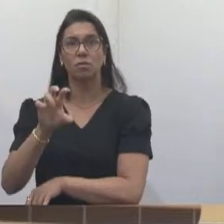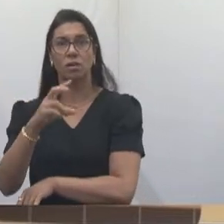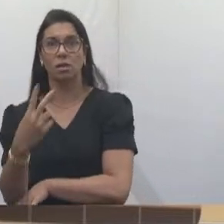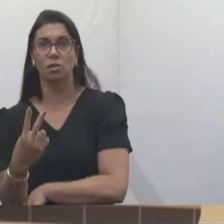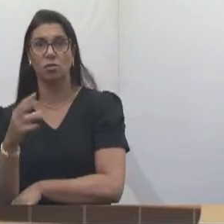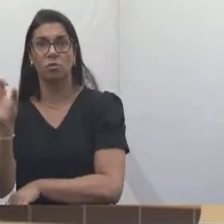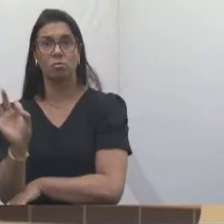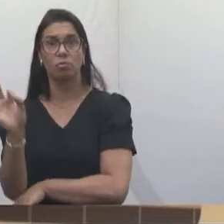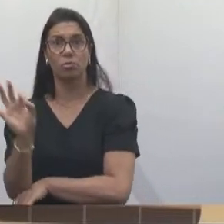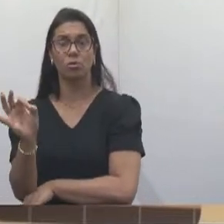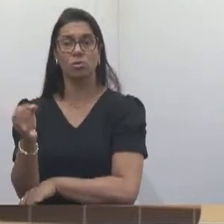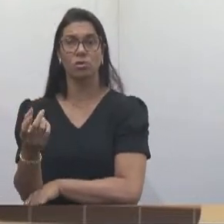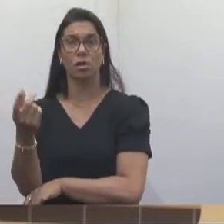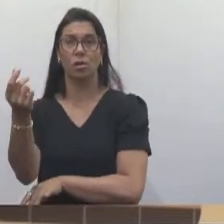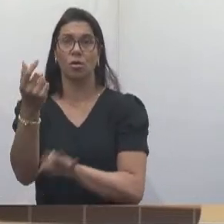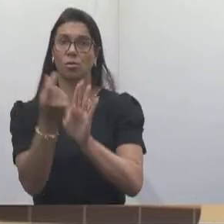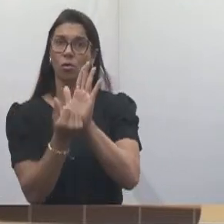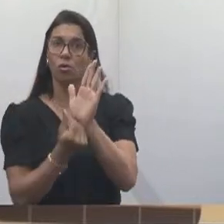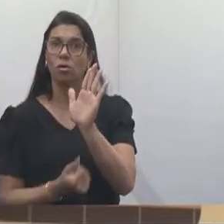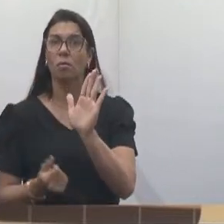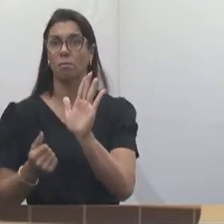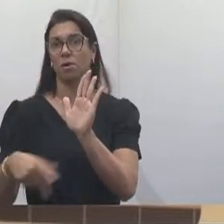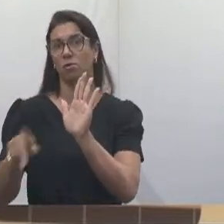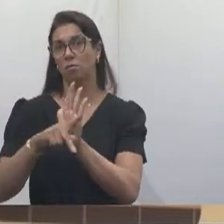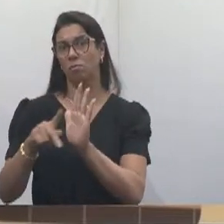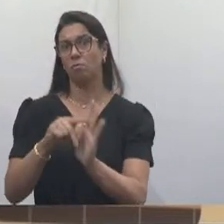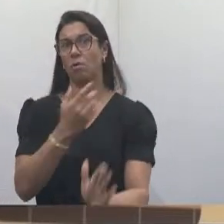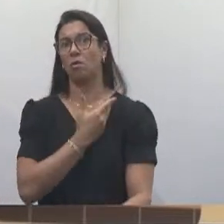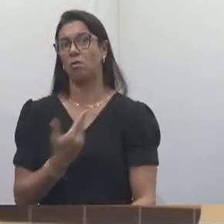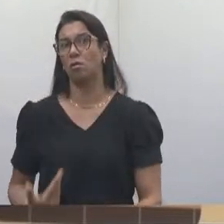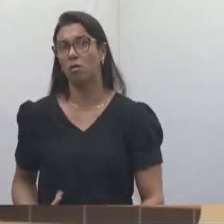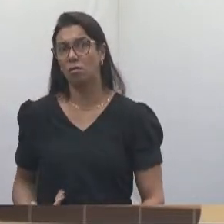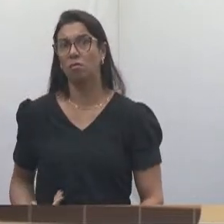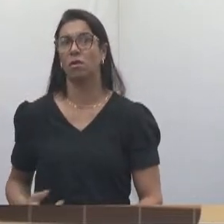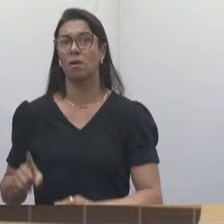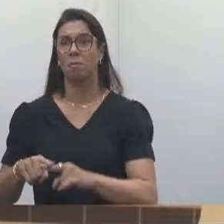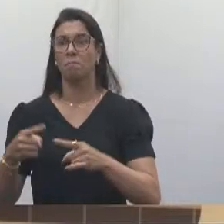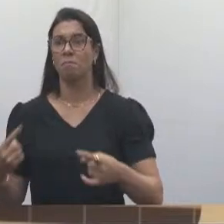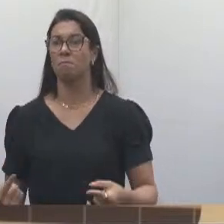público, está recusando-se a